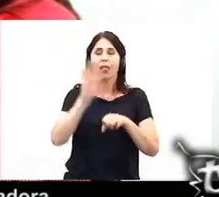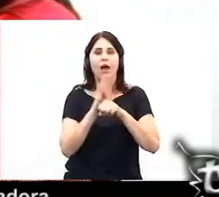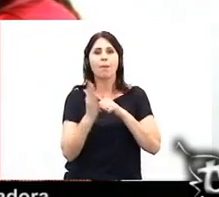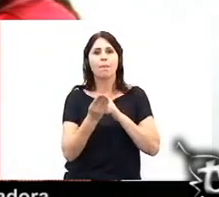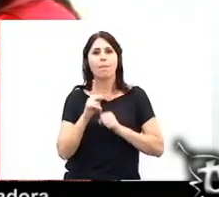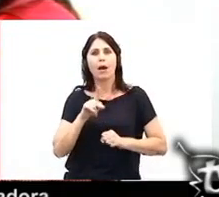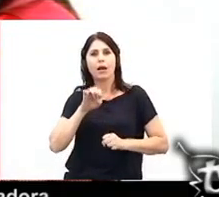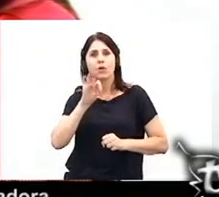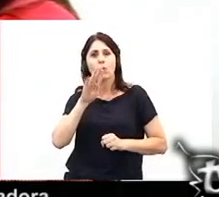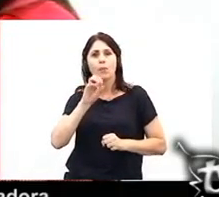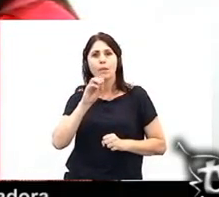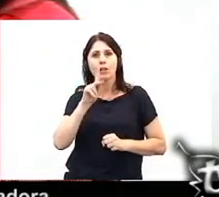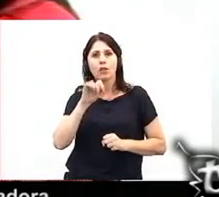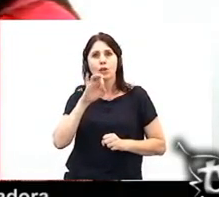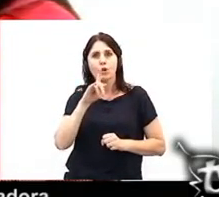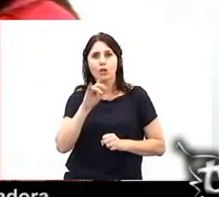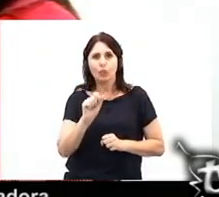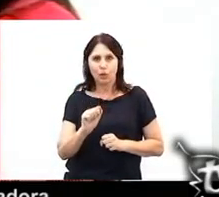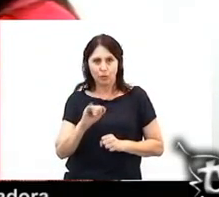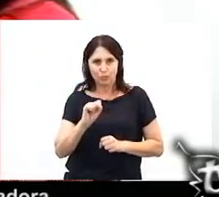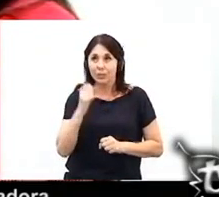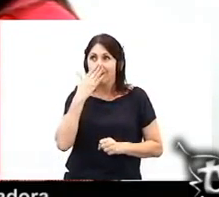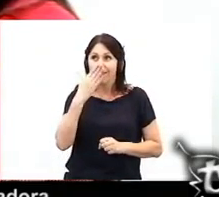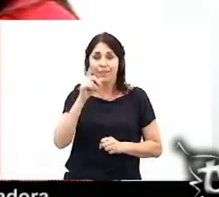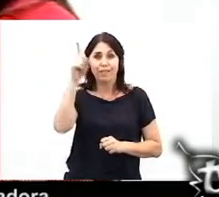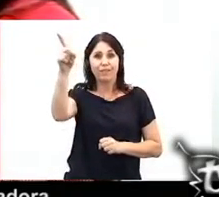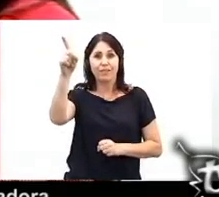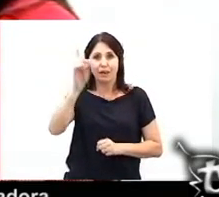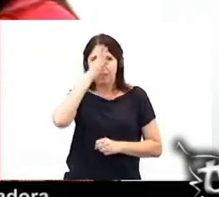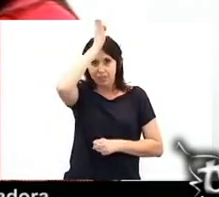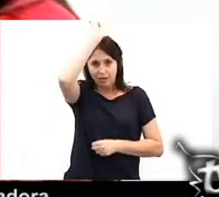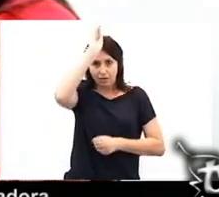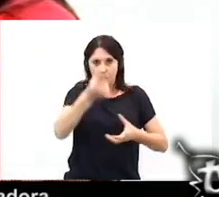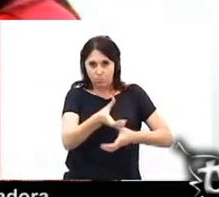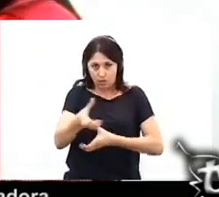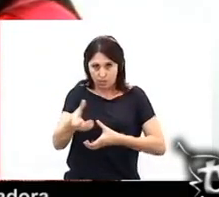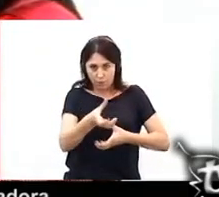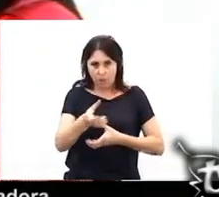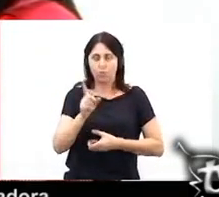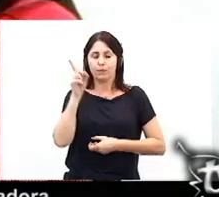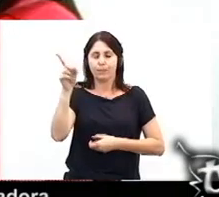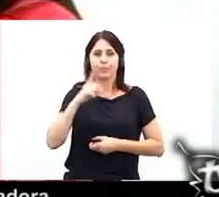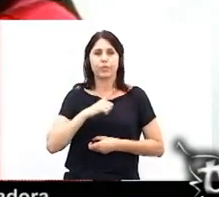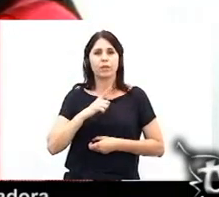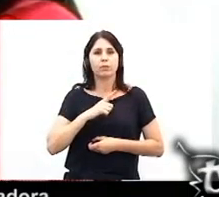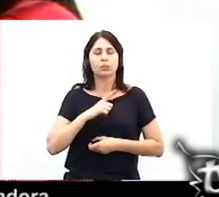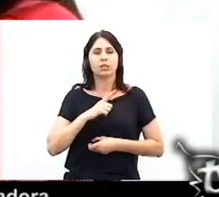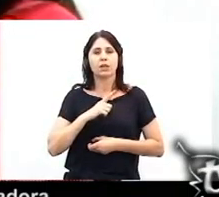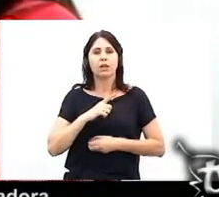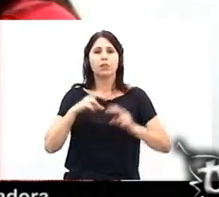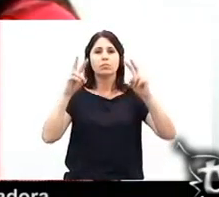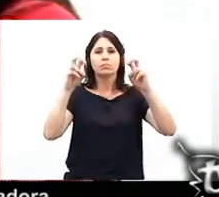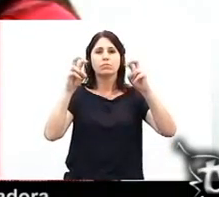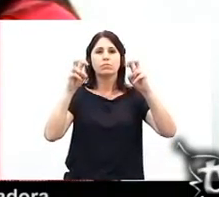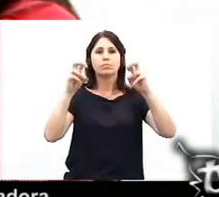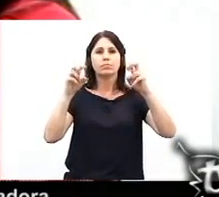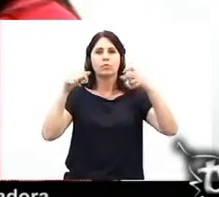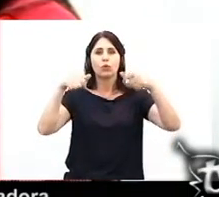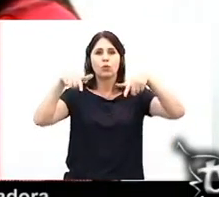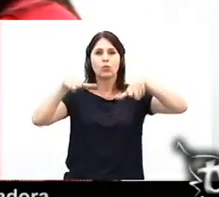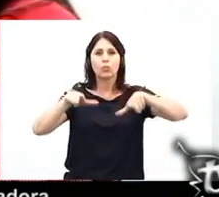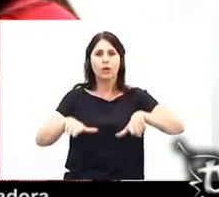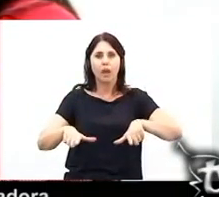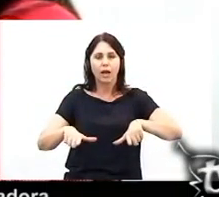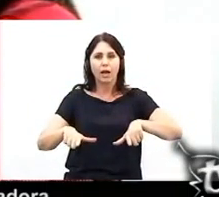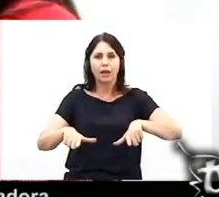a participar. No dia 15 de março, nós teremos lá na Secretaria de Segurança Pública, que é ali no alto da Petrópolis, à frente